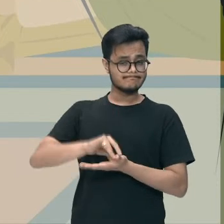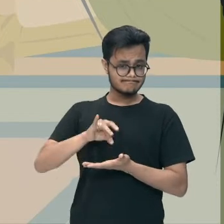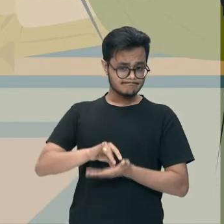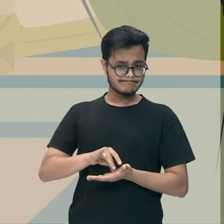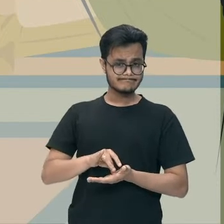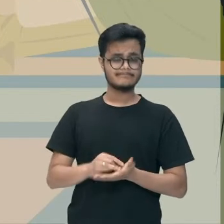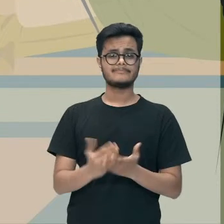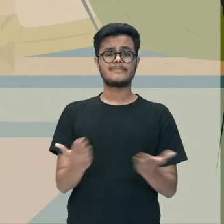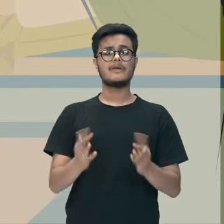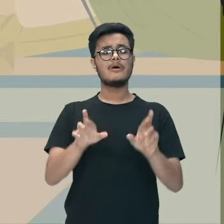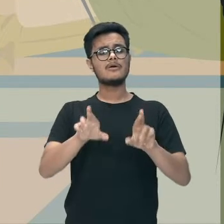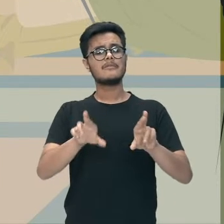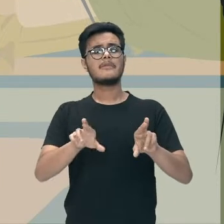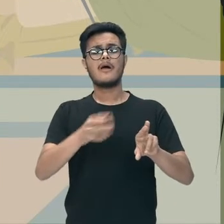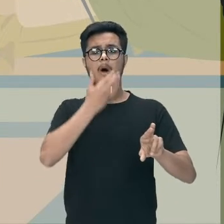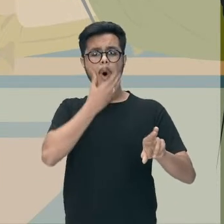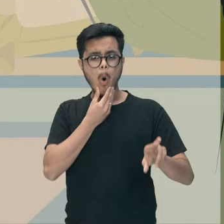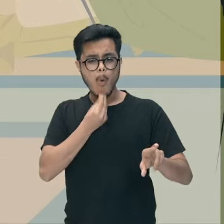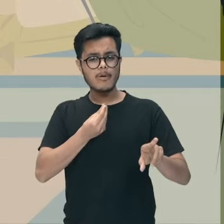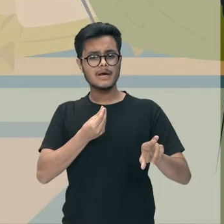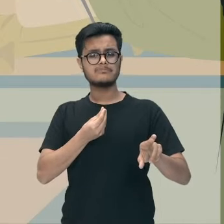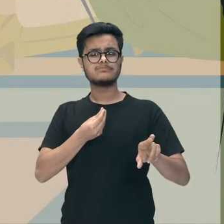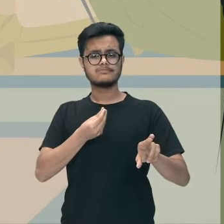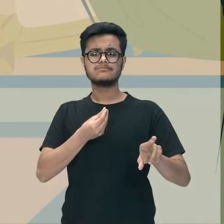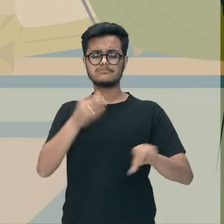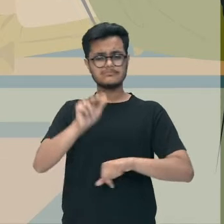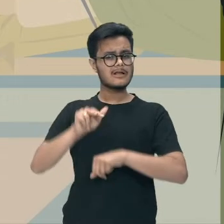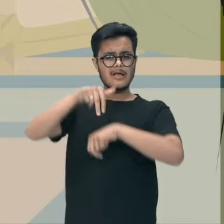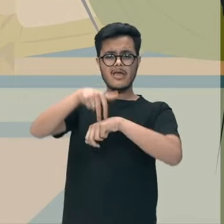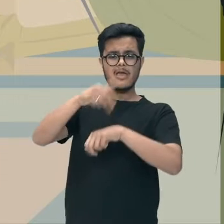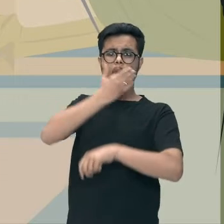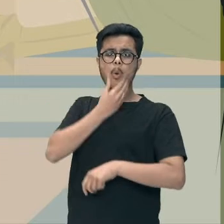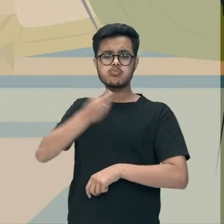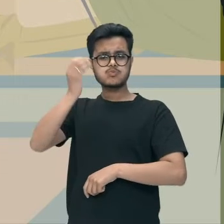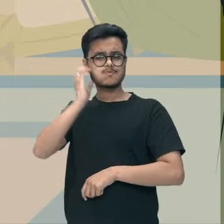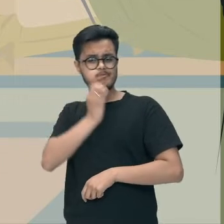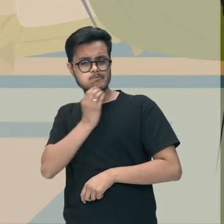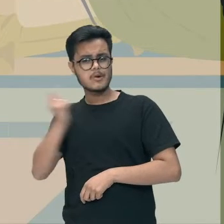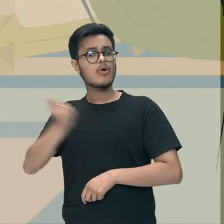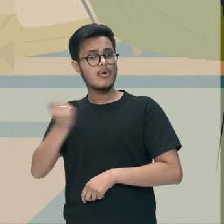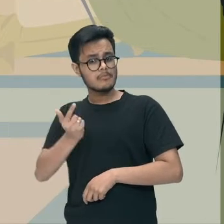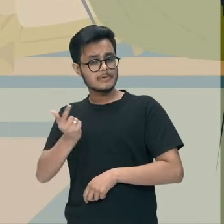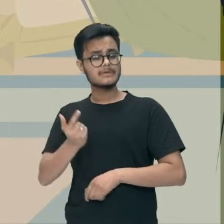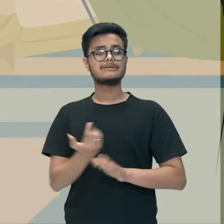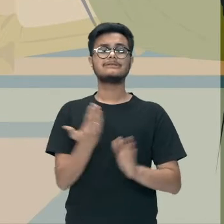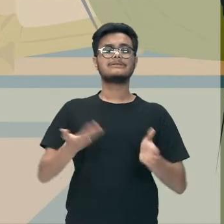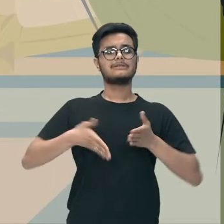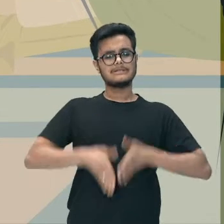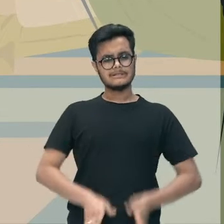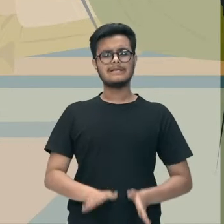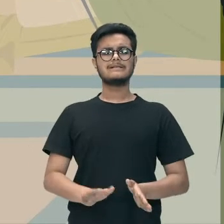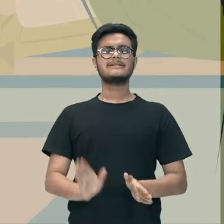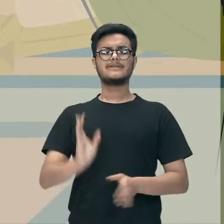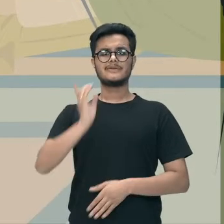esperava um filho homem para assumir, né, que pudesse assumir. Dom Pedro, então, nasceu aí no dia